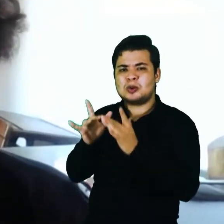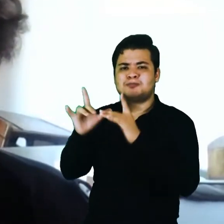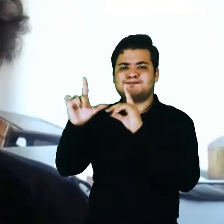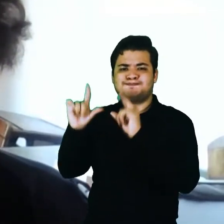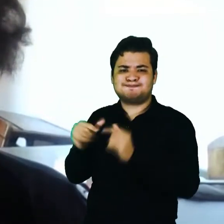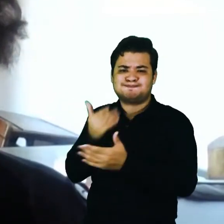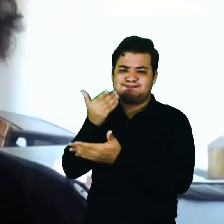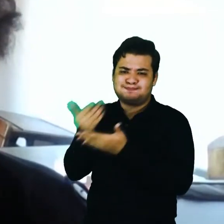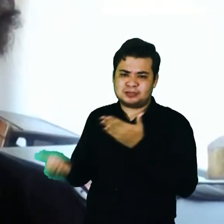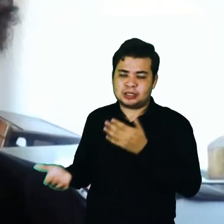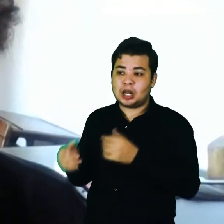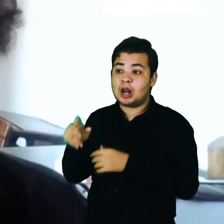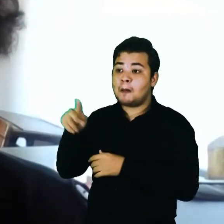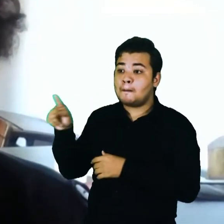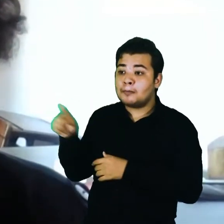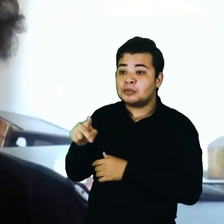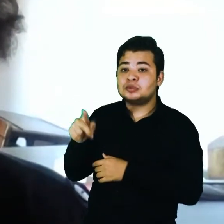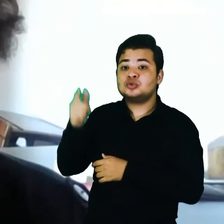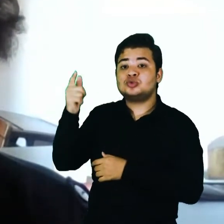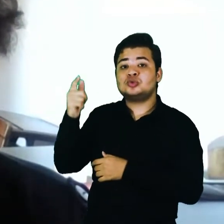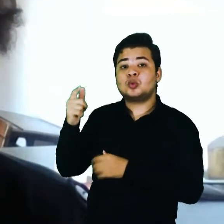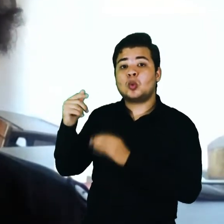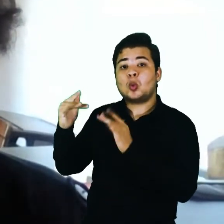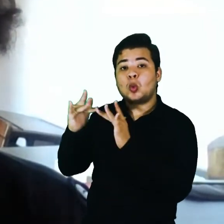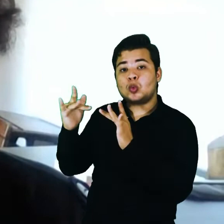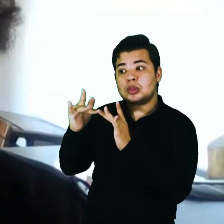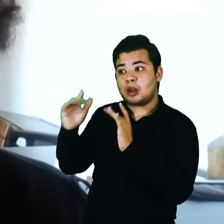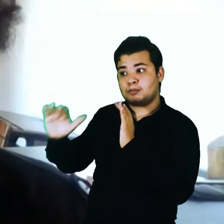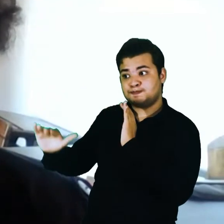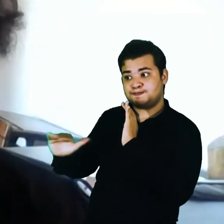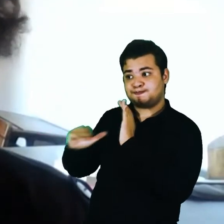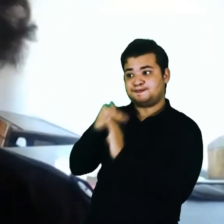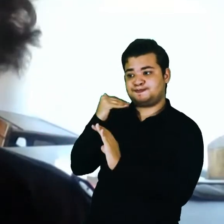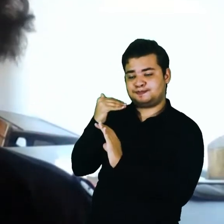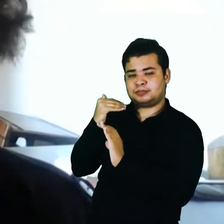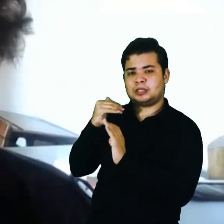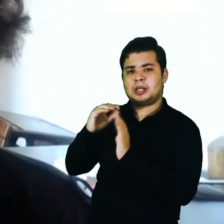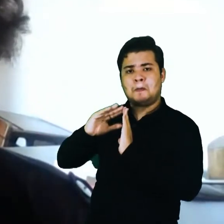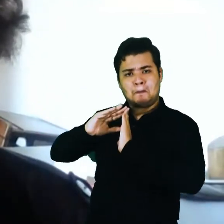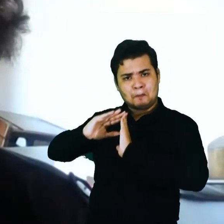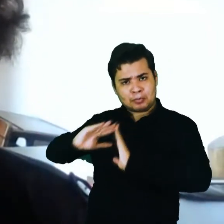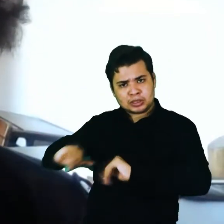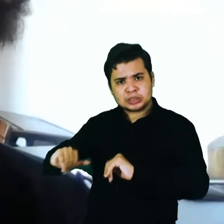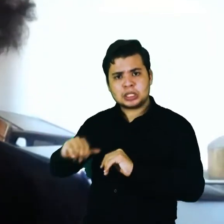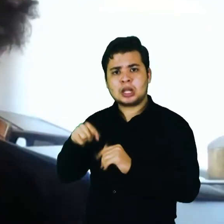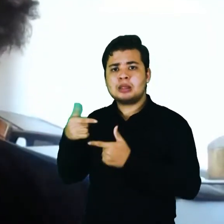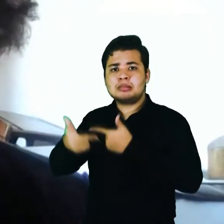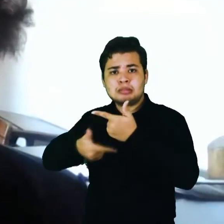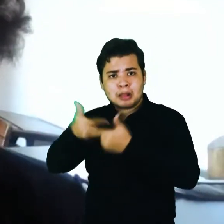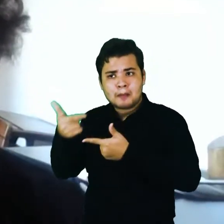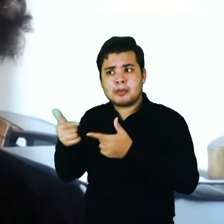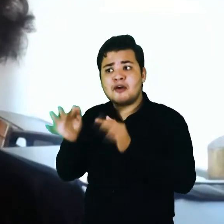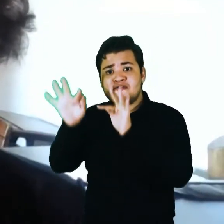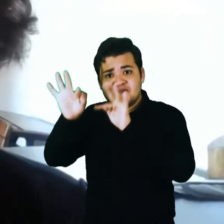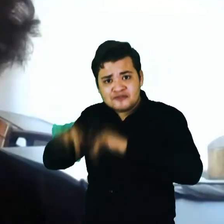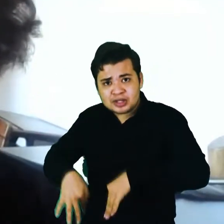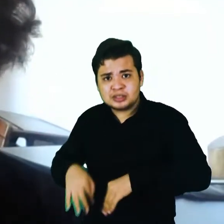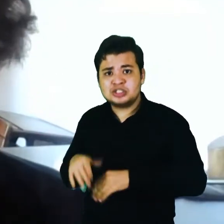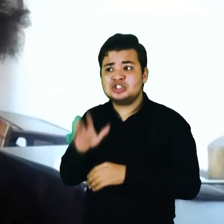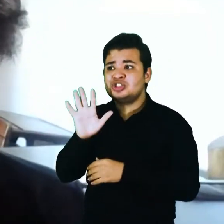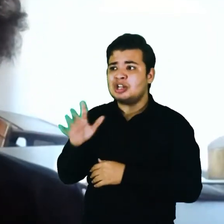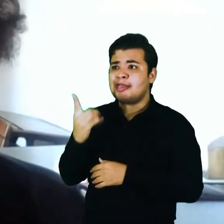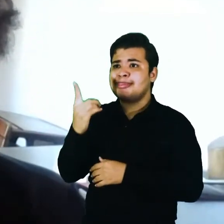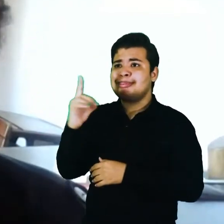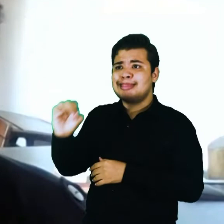O professor Riso entrou em contato comigo por e-mail e pediu que eu finalizasse, né? Já tinha uns